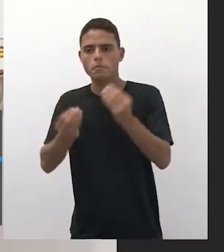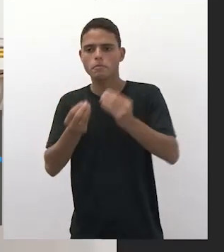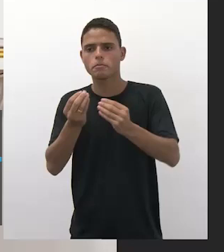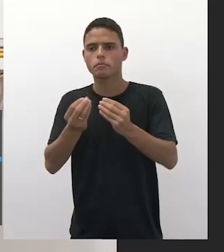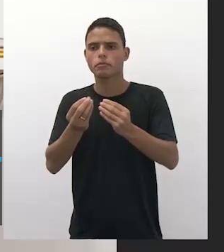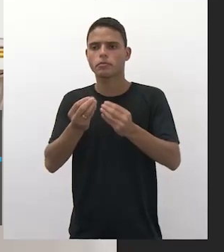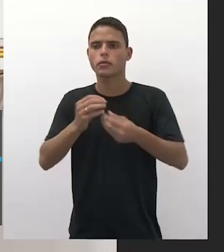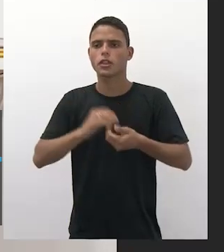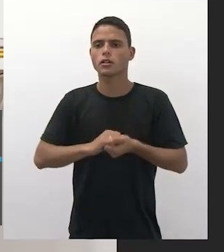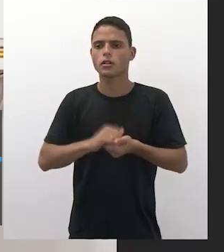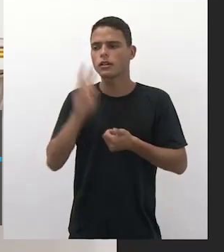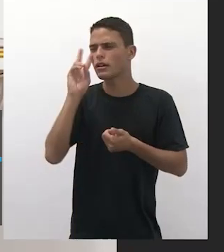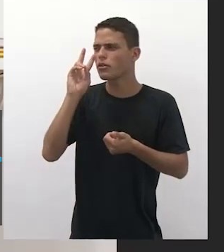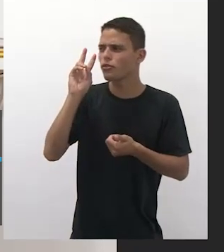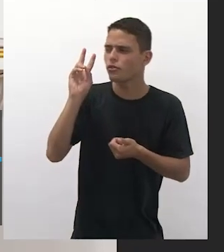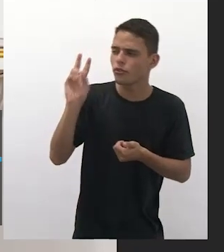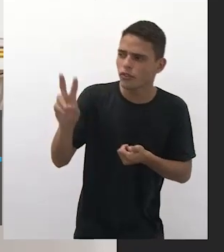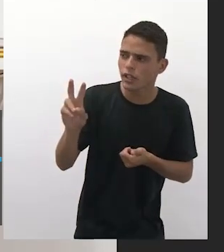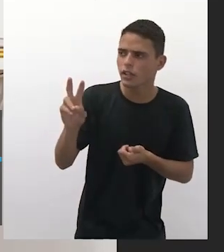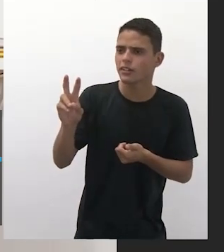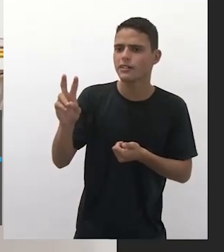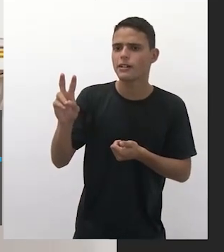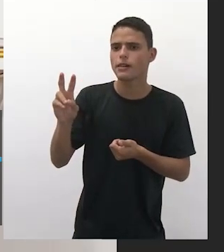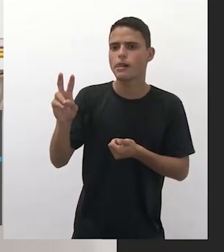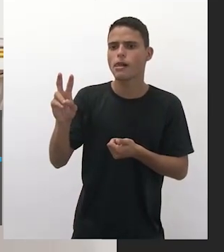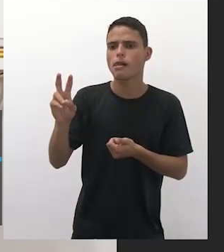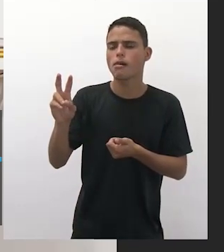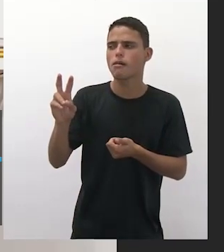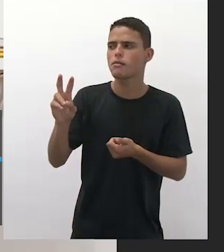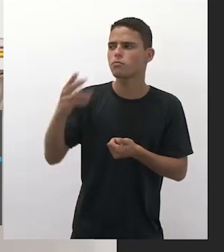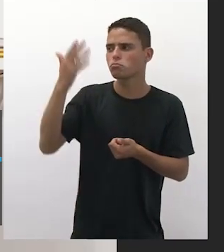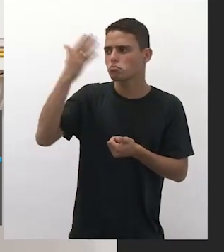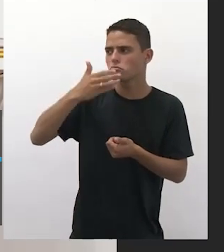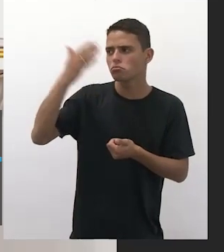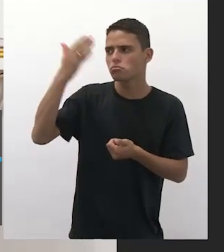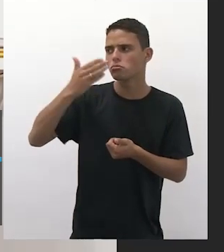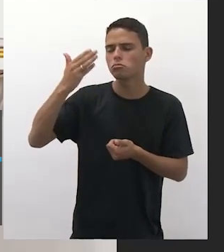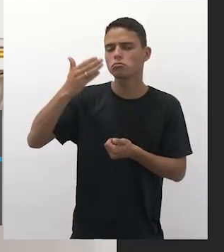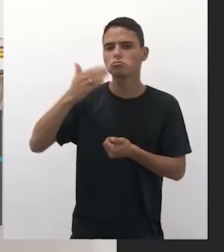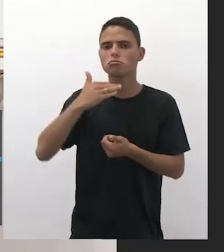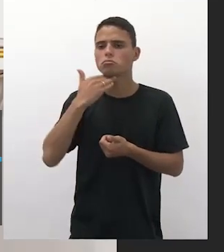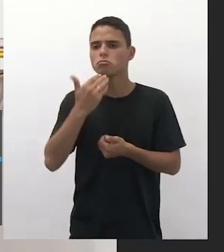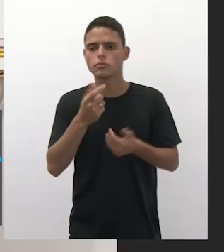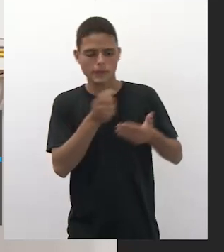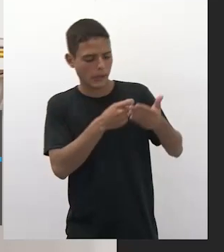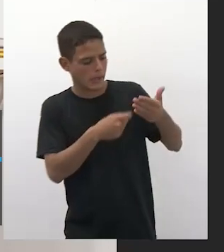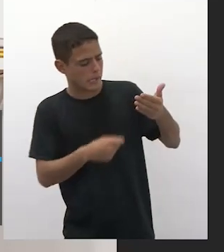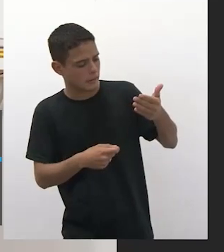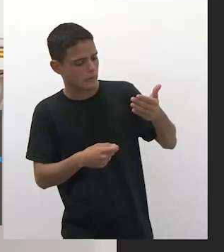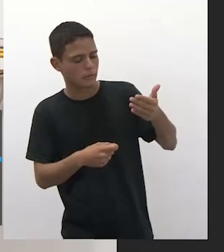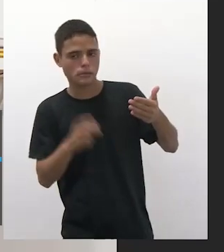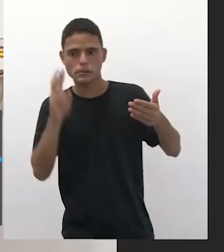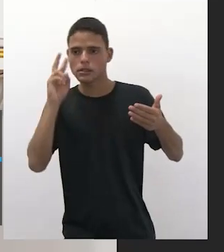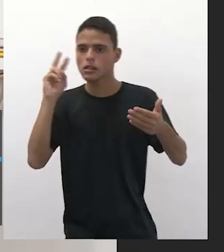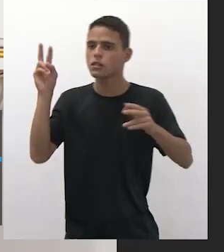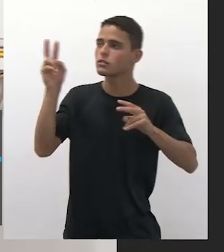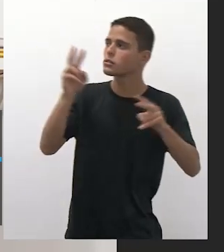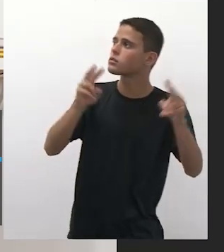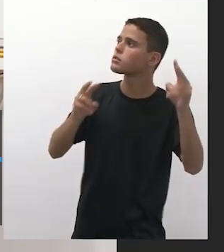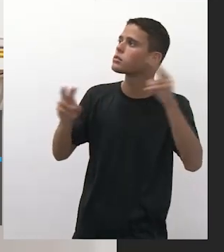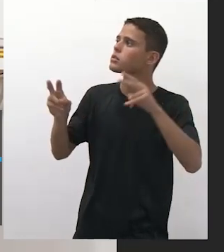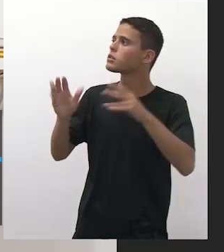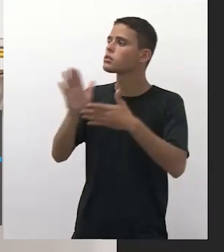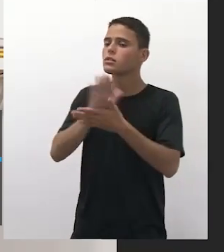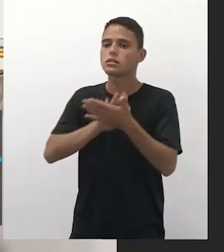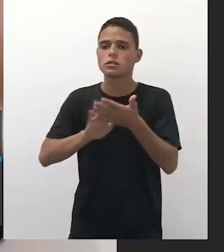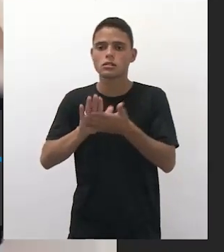Se eu ver em algum lugar sem ver, eu não consegui escrever, né? Olhei em volta, olhei nada, não